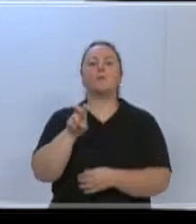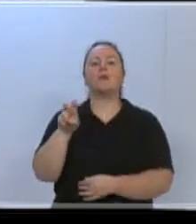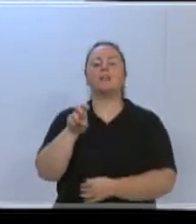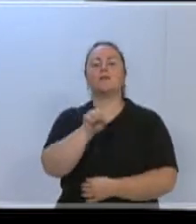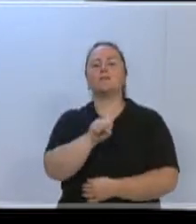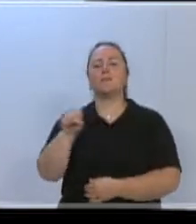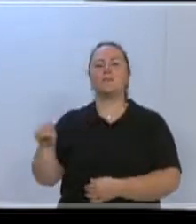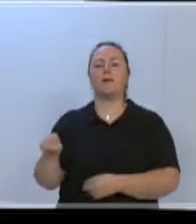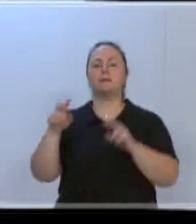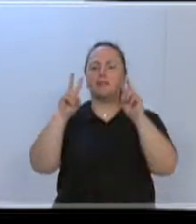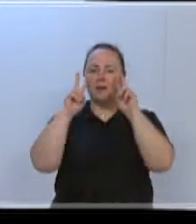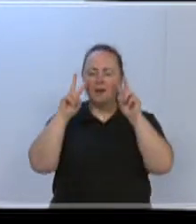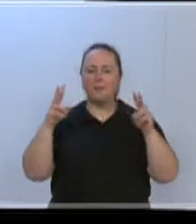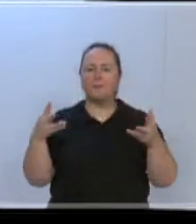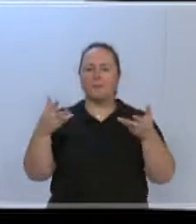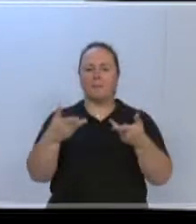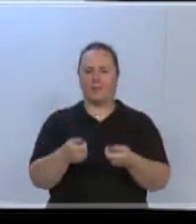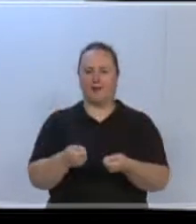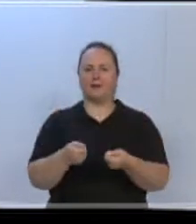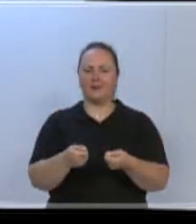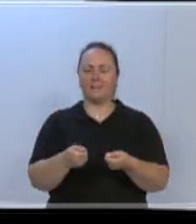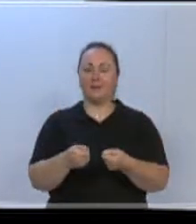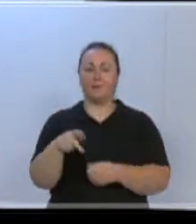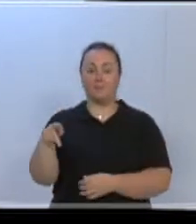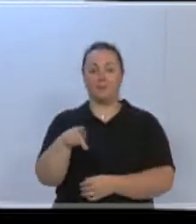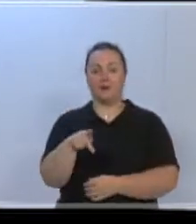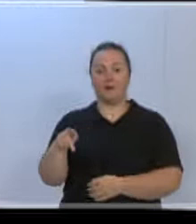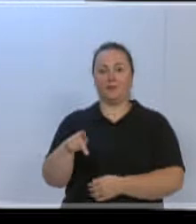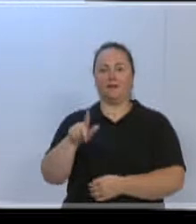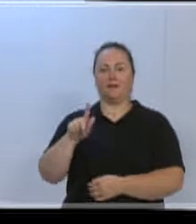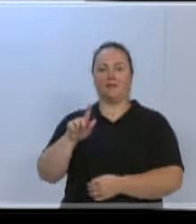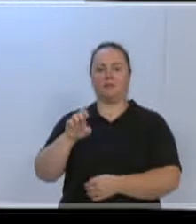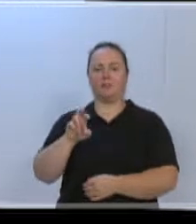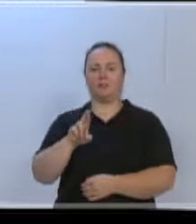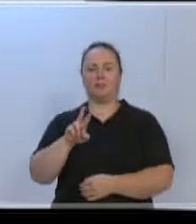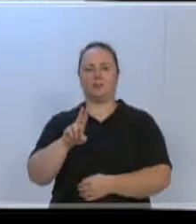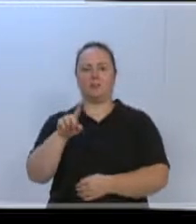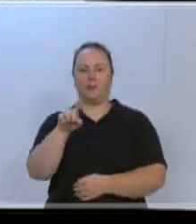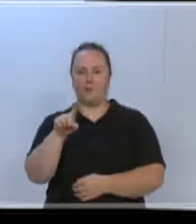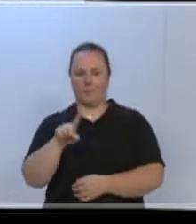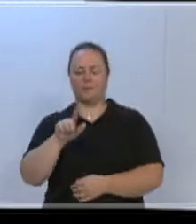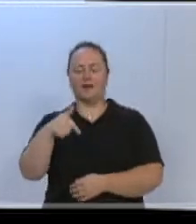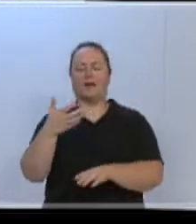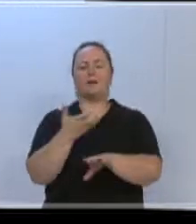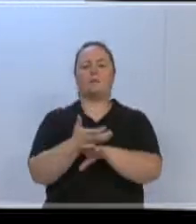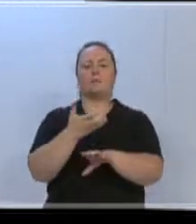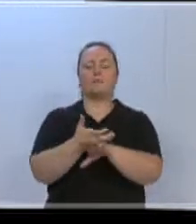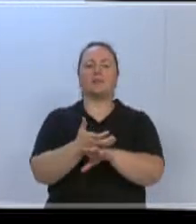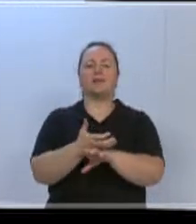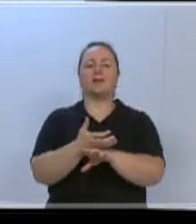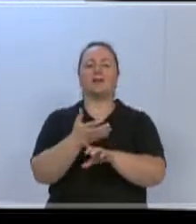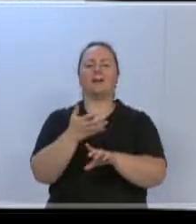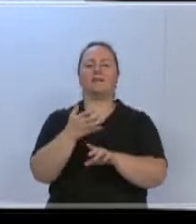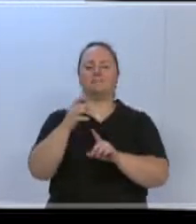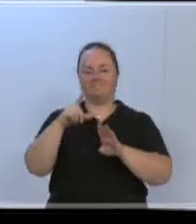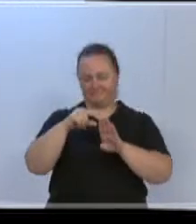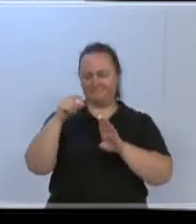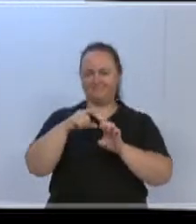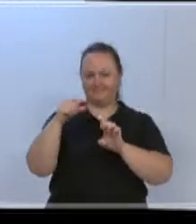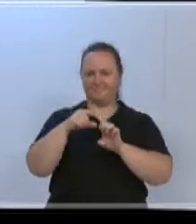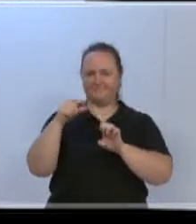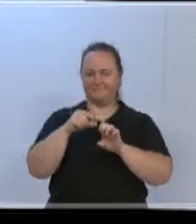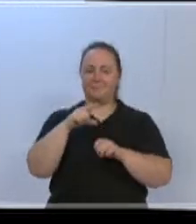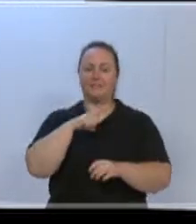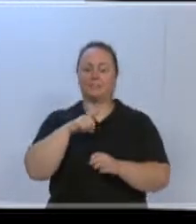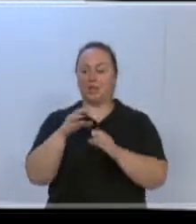marketing da fug hoje a professora é gerusa que leciona empreendedorismo formou três equipes e essas três equipes elas